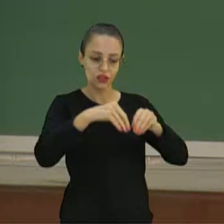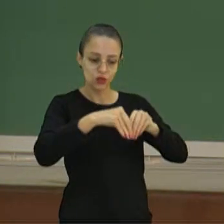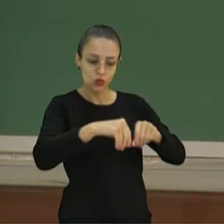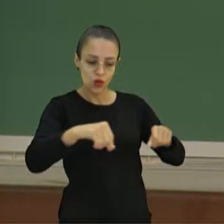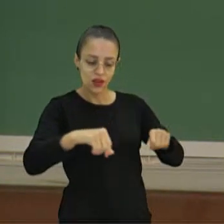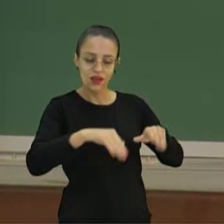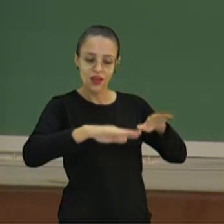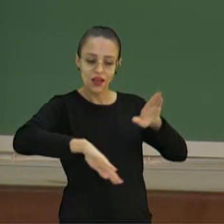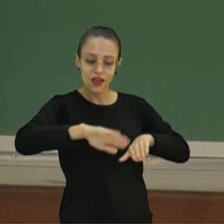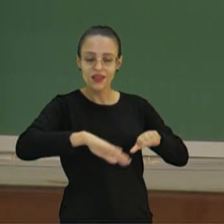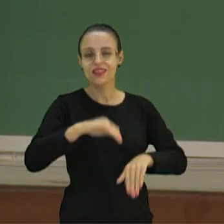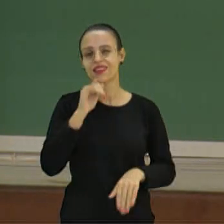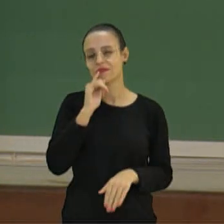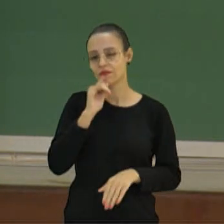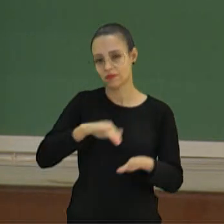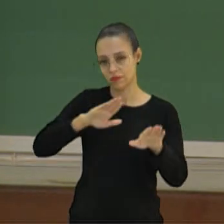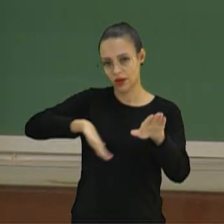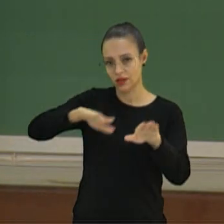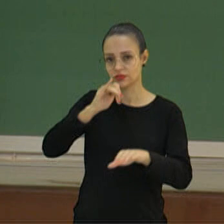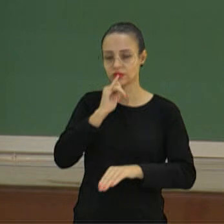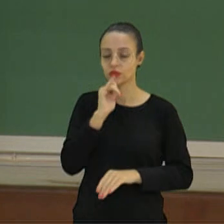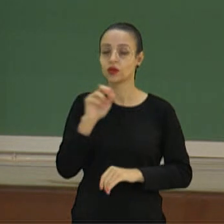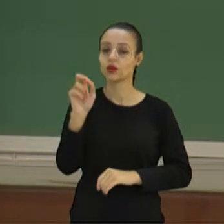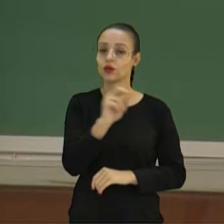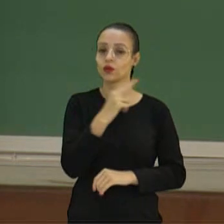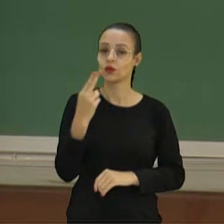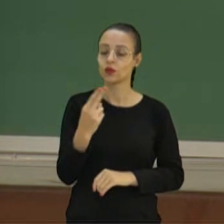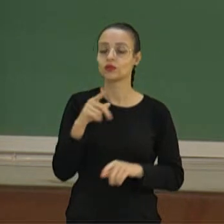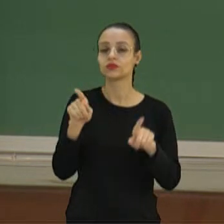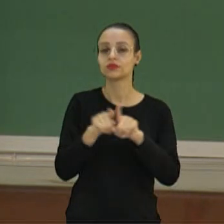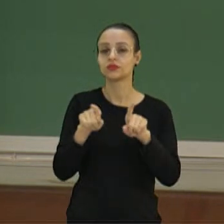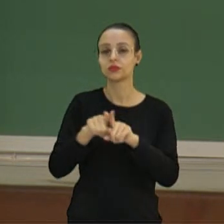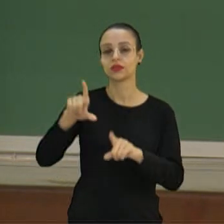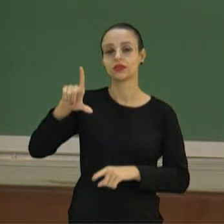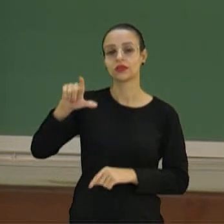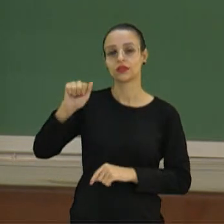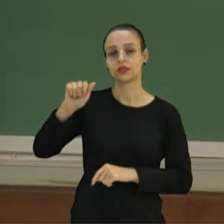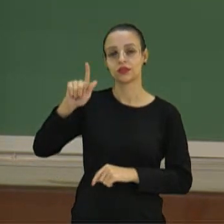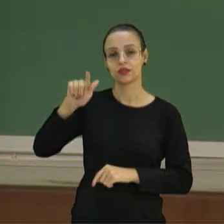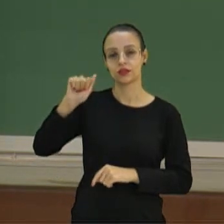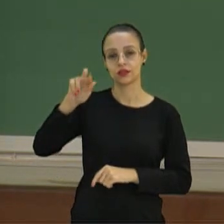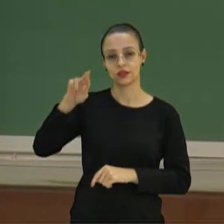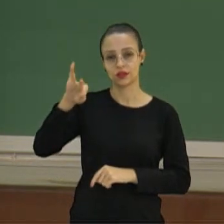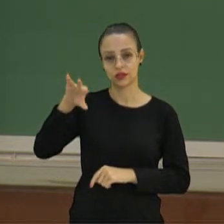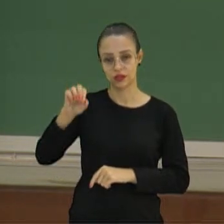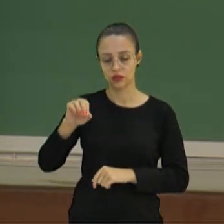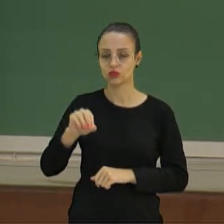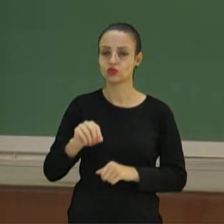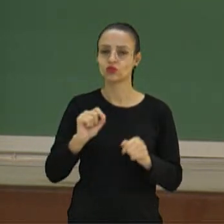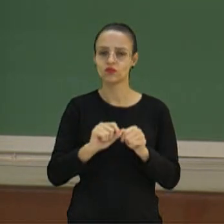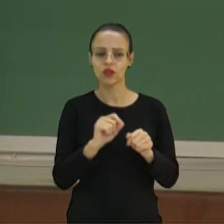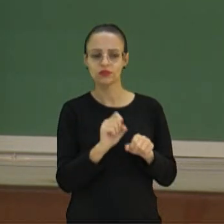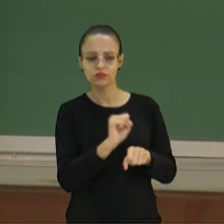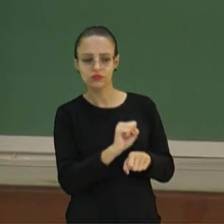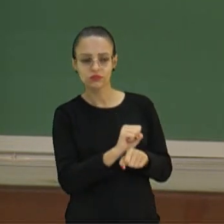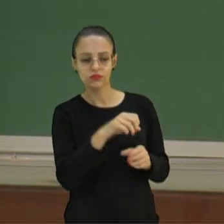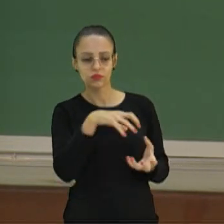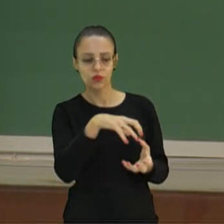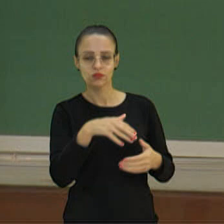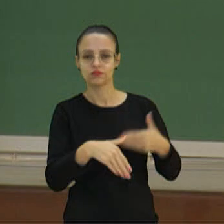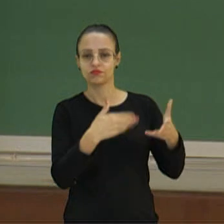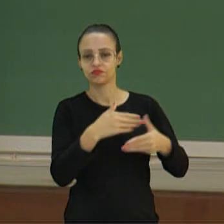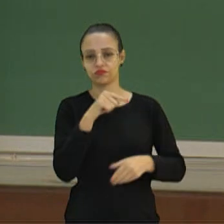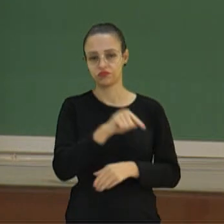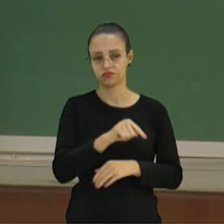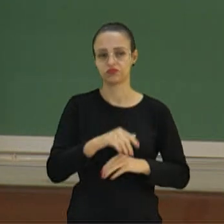na areia da praia, por exemplo. Ou então, quando a gente fala de lagartos, eles fazem um ninhozinho lá e deixam no lugar os ovinhos para poder ter o desenvolvimento